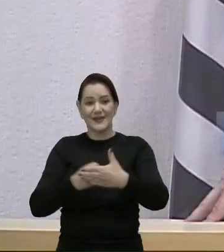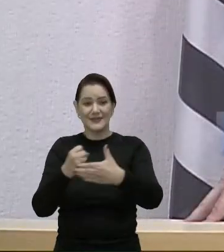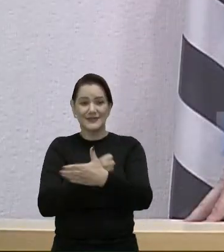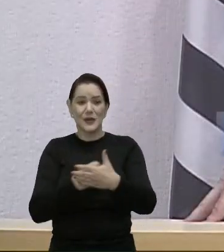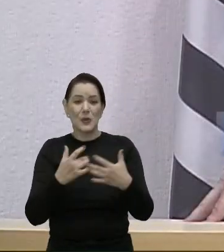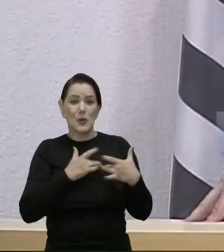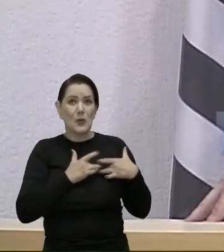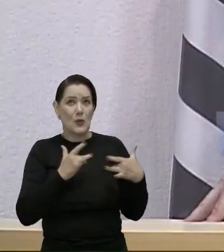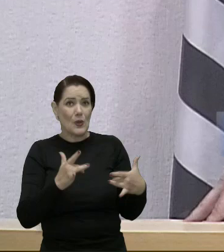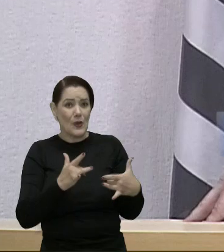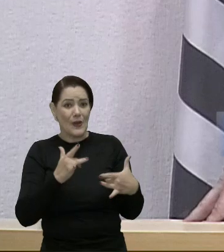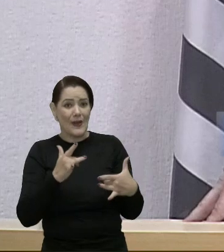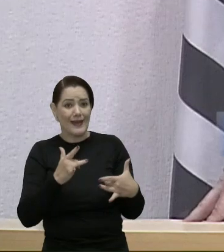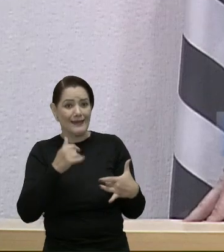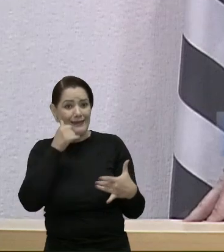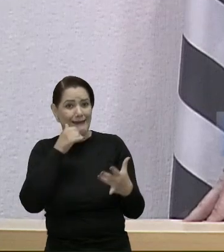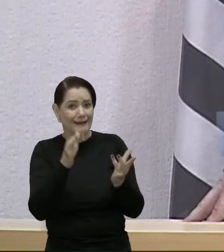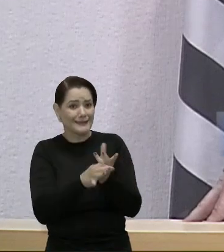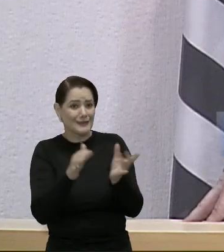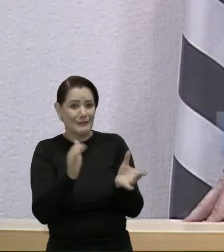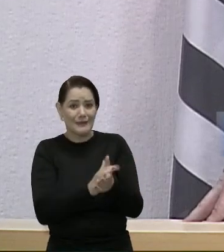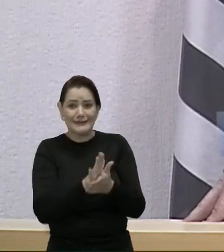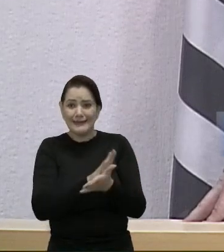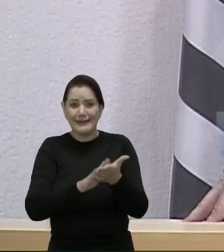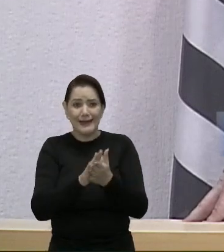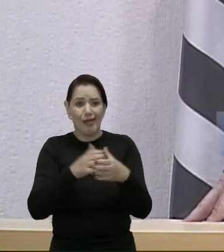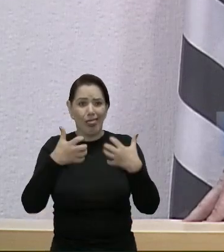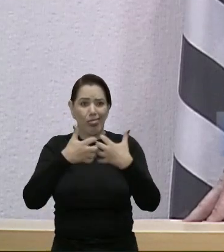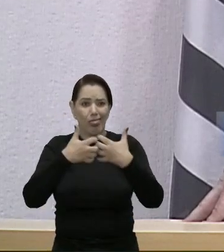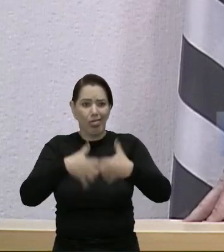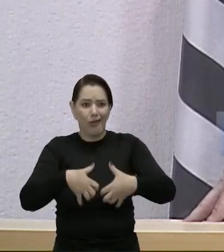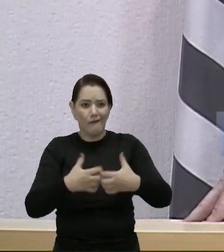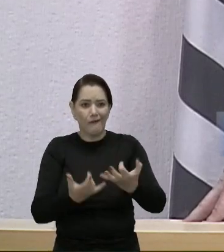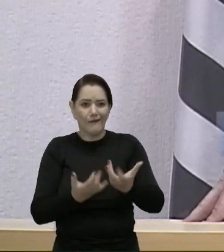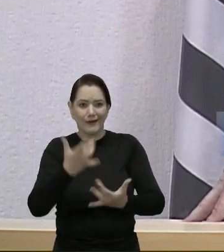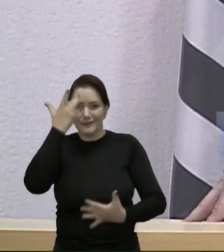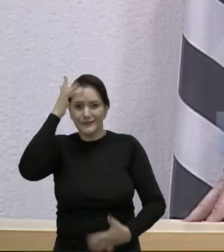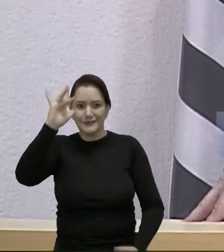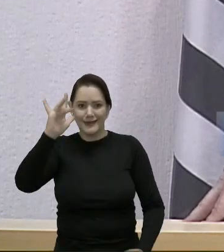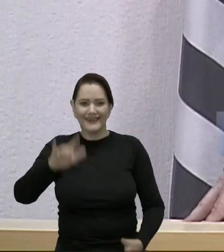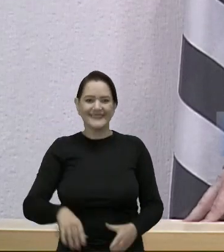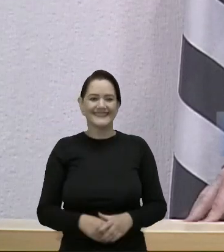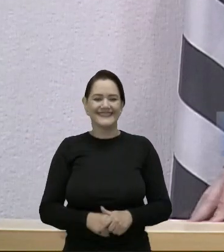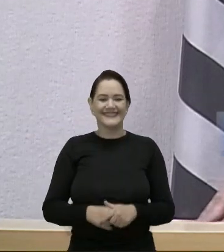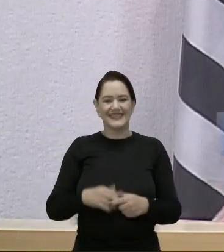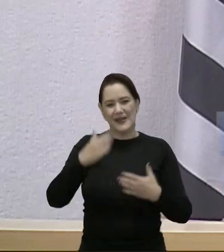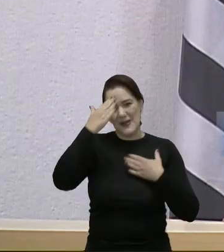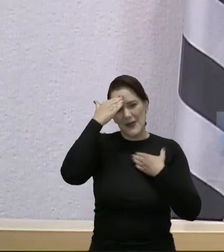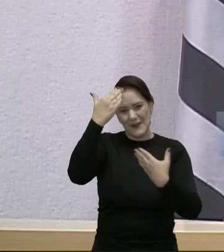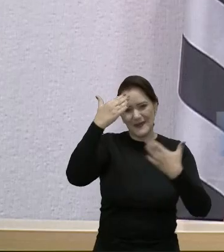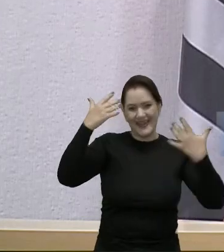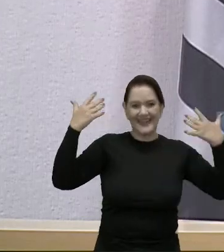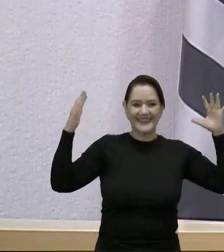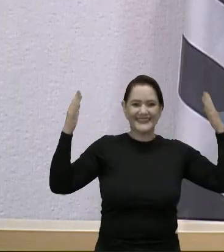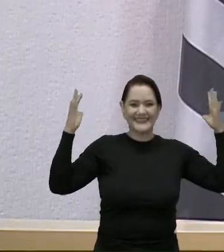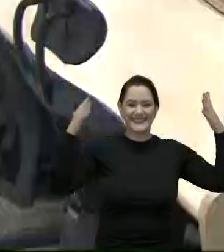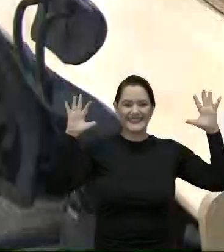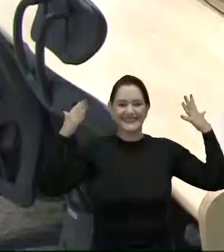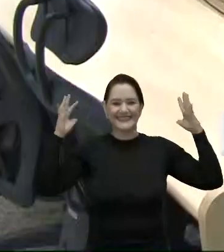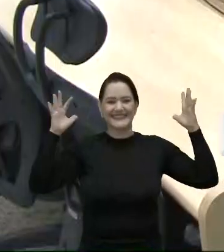que nem ovo frito sai em casa comigo, ele queima. Muito obrigado pela presença, Renata. A ela, nossa salva de